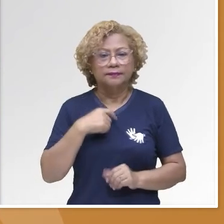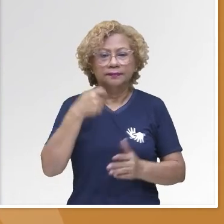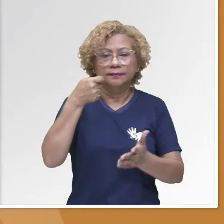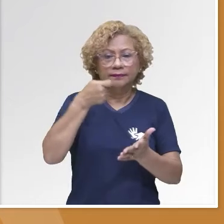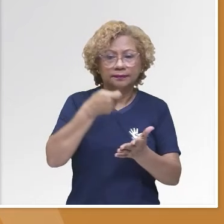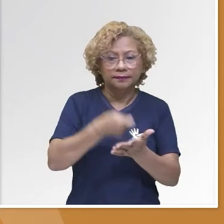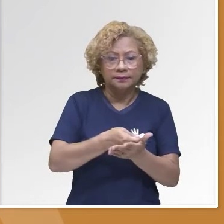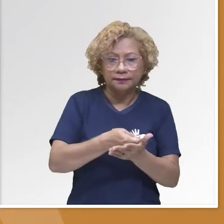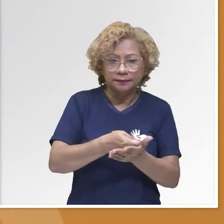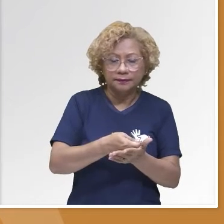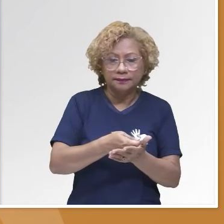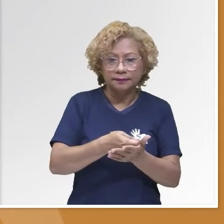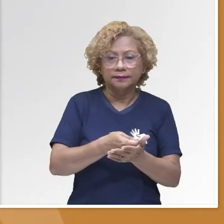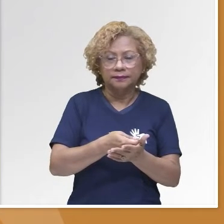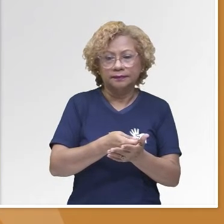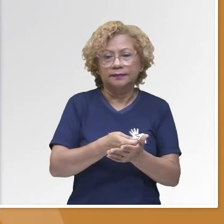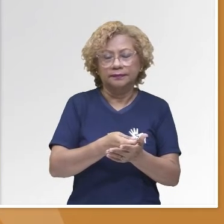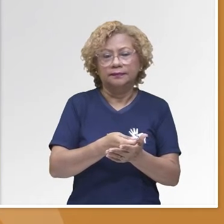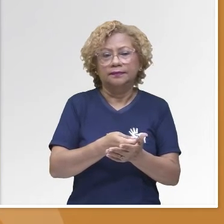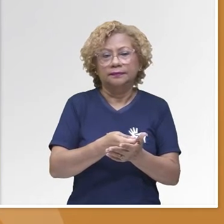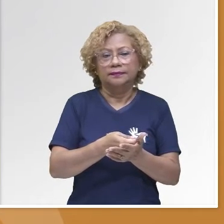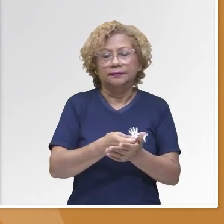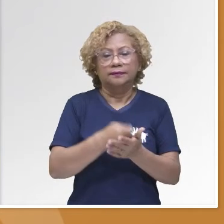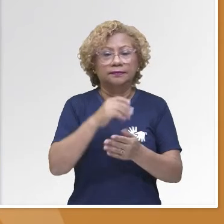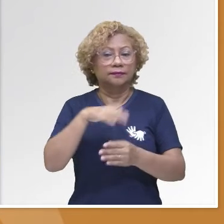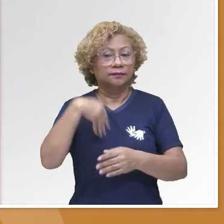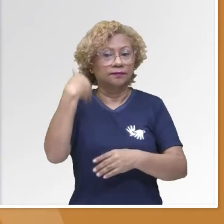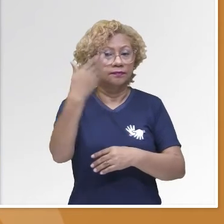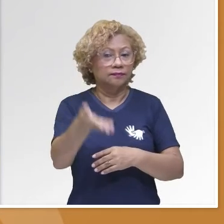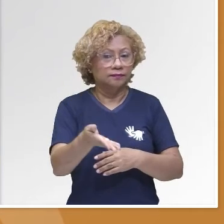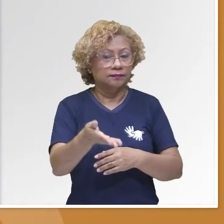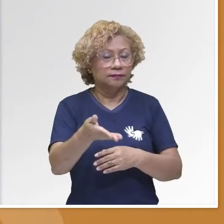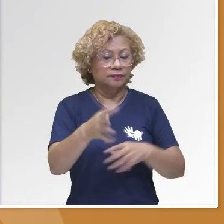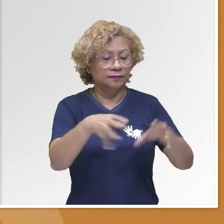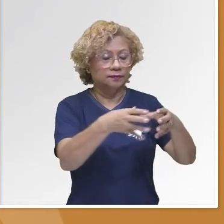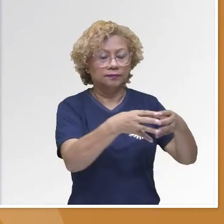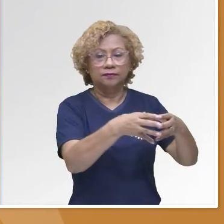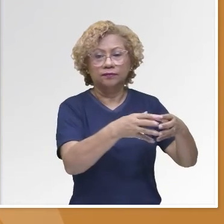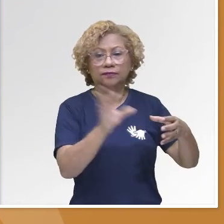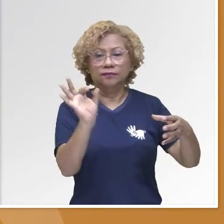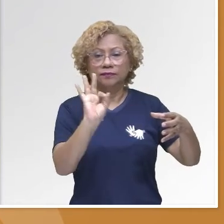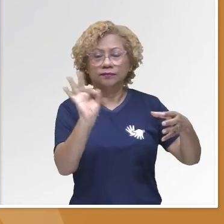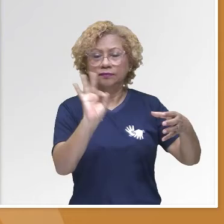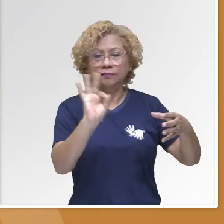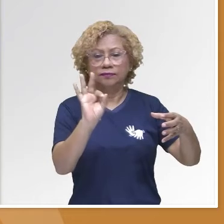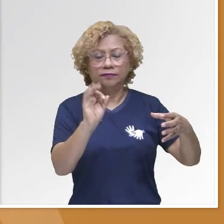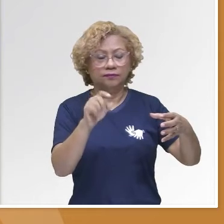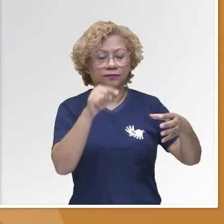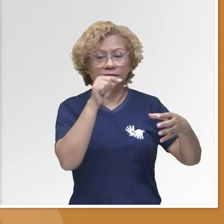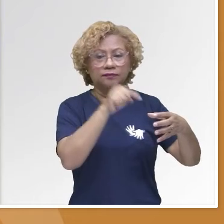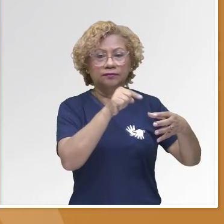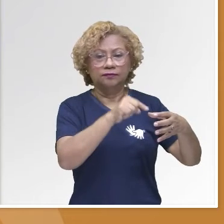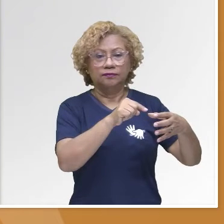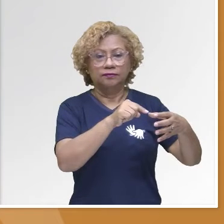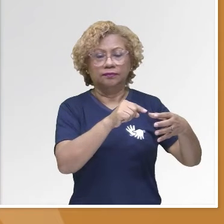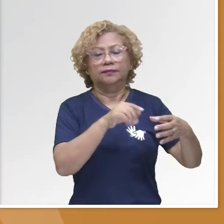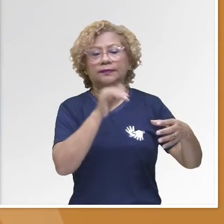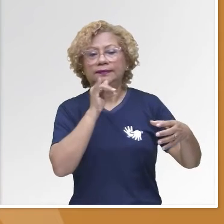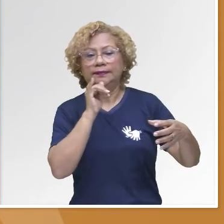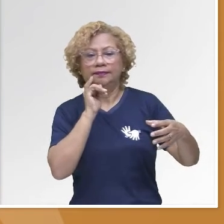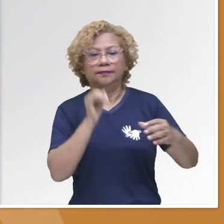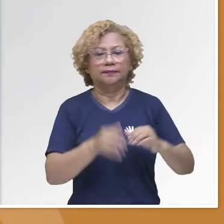os países, tá, que estão de fora da União Aduaneira, não fazem parte da União Aduaneira. Mas, por